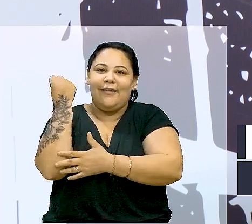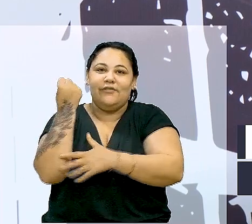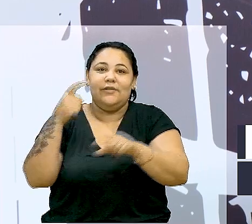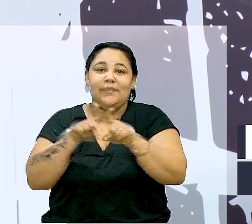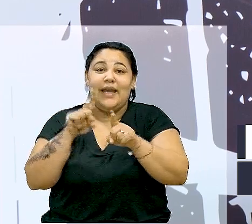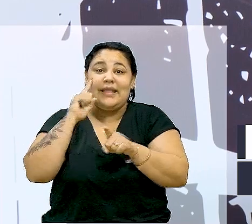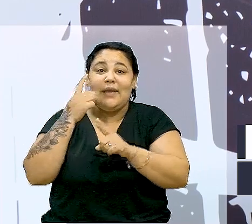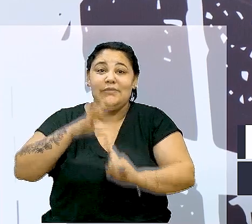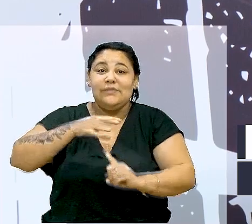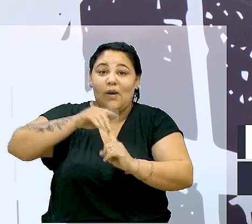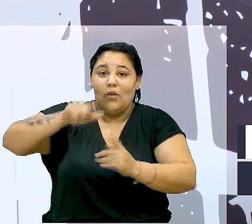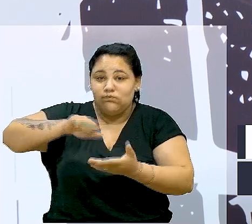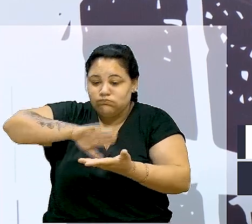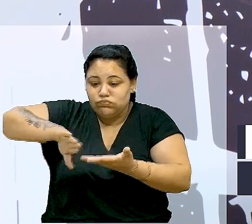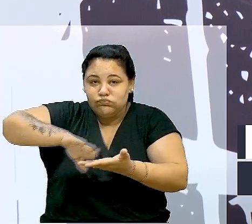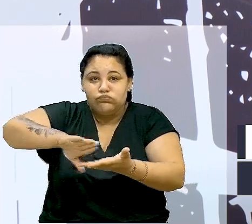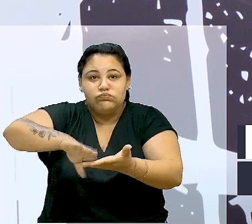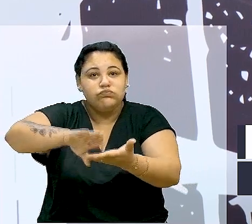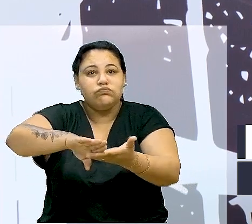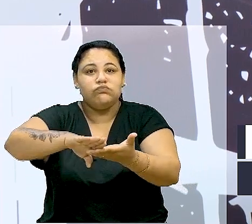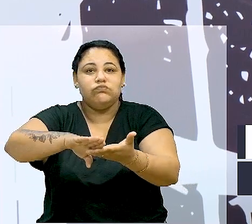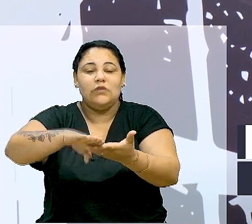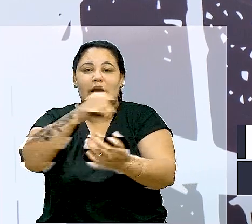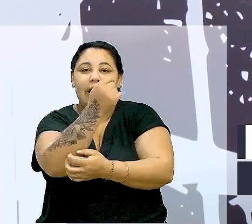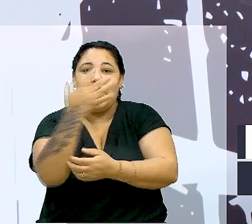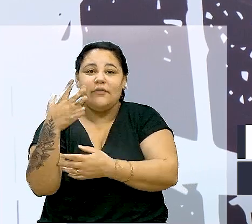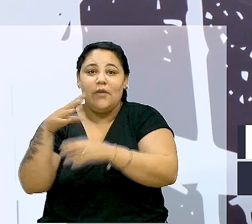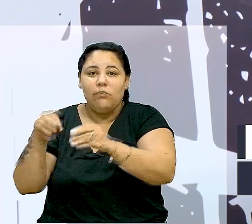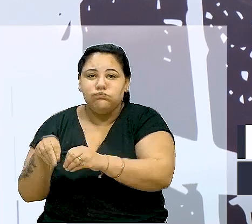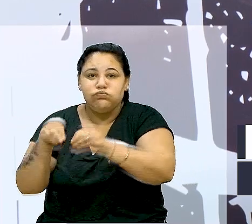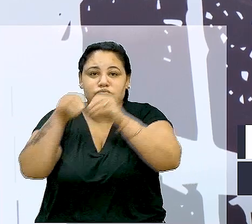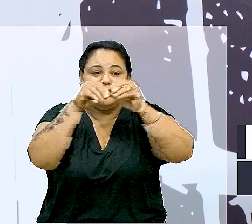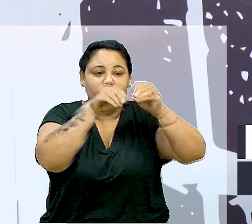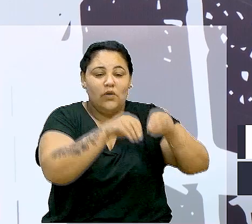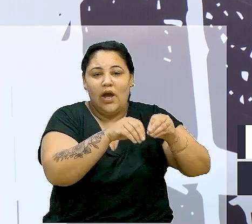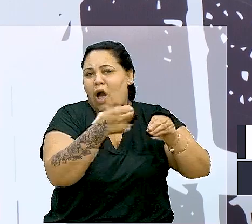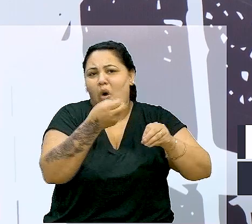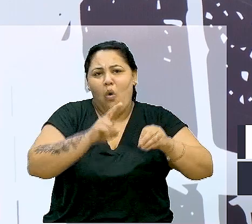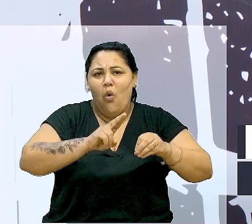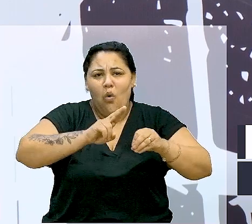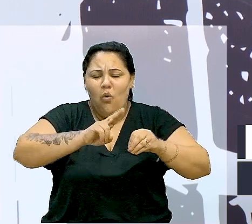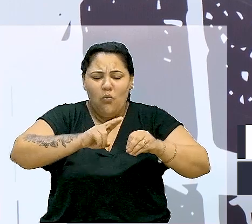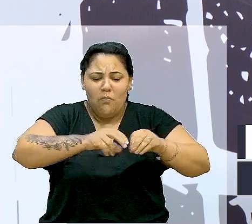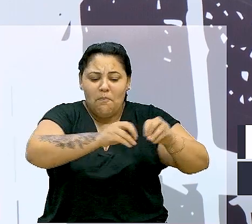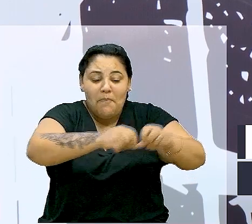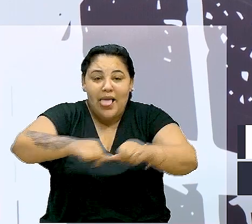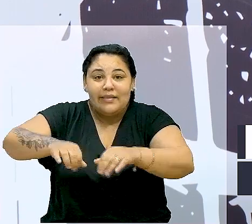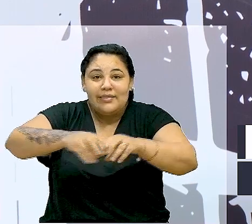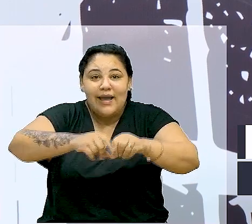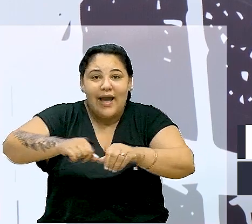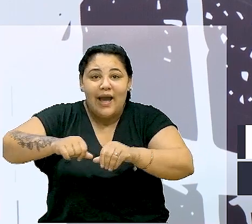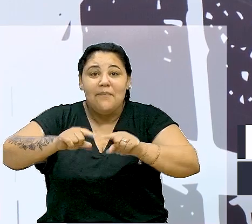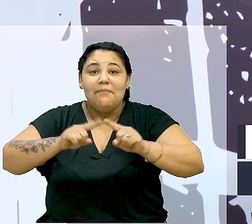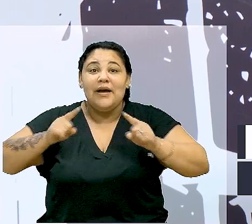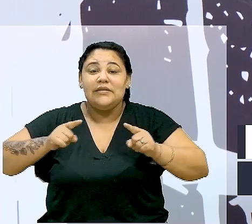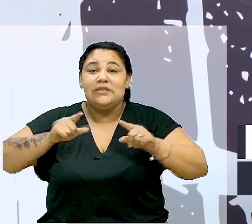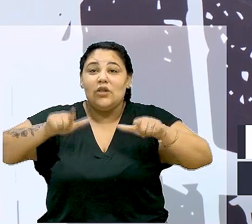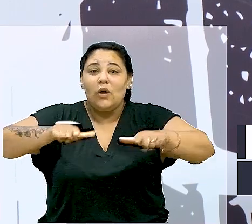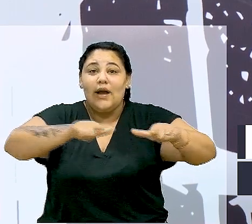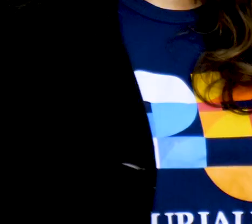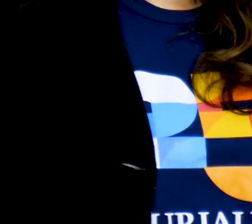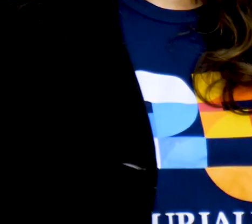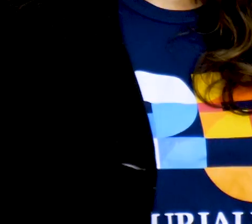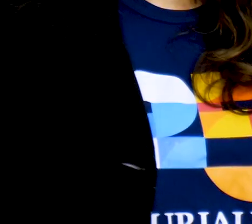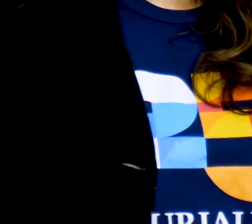retiradas essas árvores e que sejem replantadas muitas mais mas em outros locais que não ofereçam perigo paraa nossa